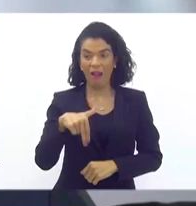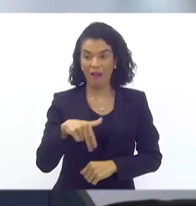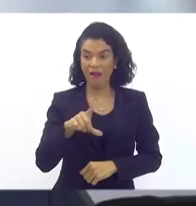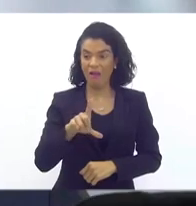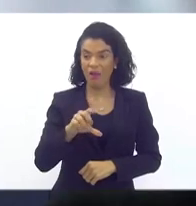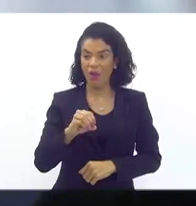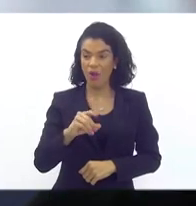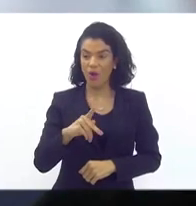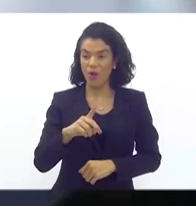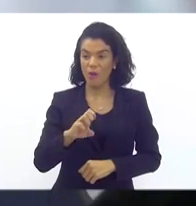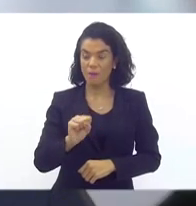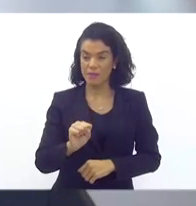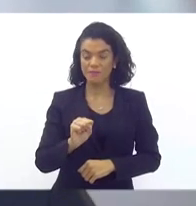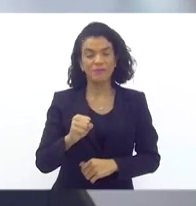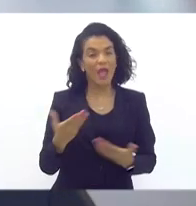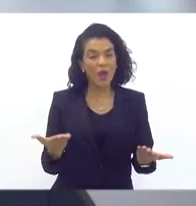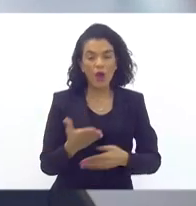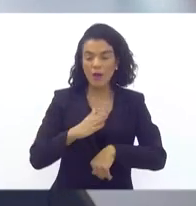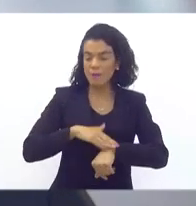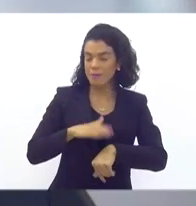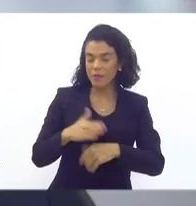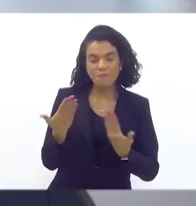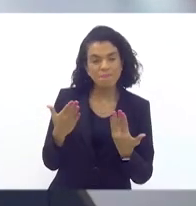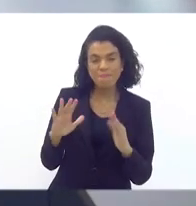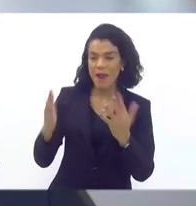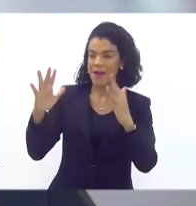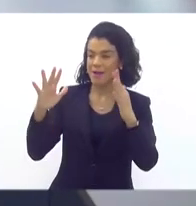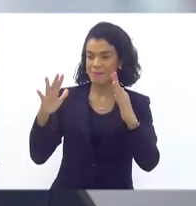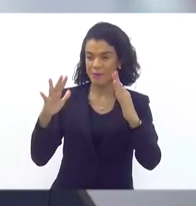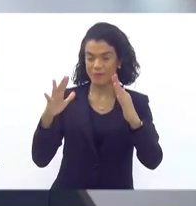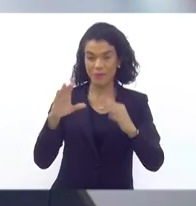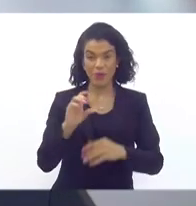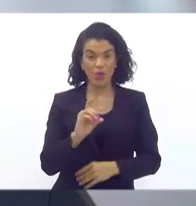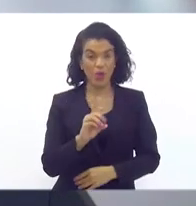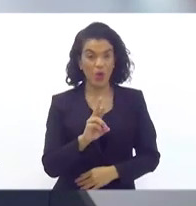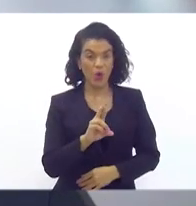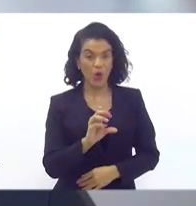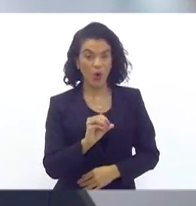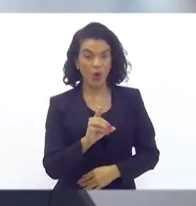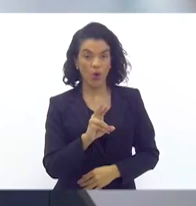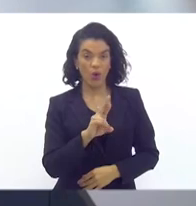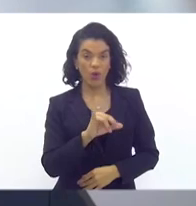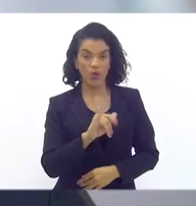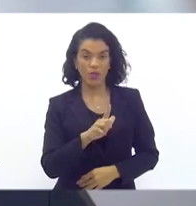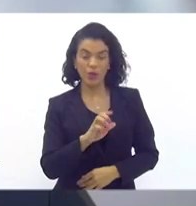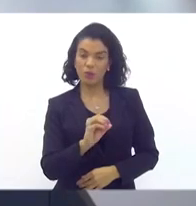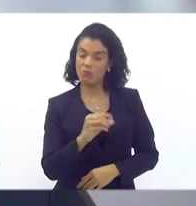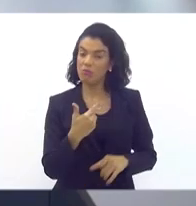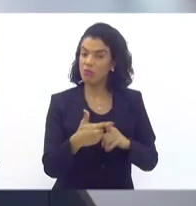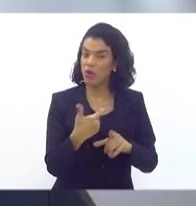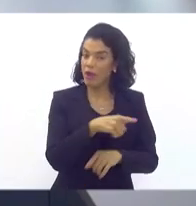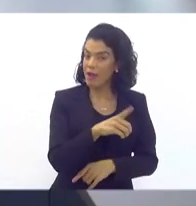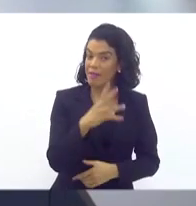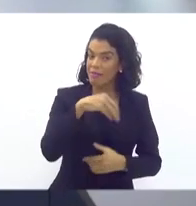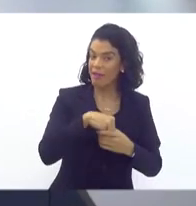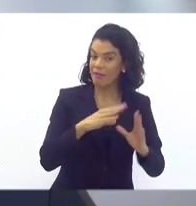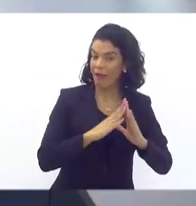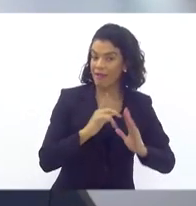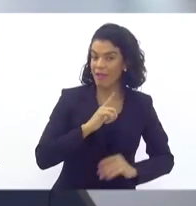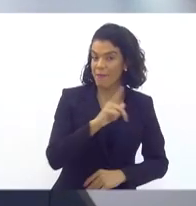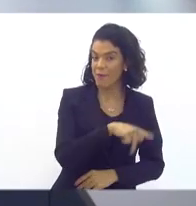eu quero nesse momento parabenizar o nosso querido Rodrigo Amorim porque ele tem um professor em casa